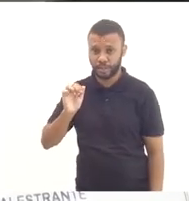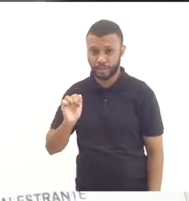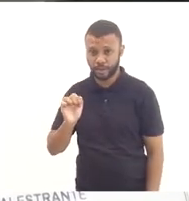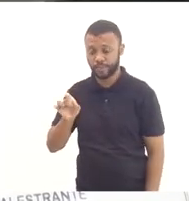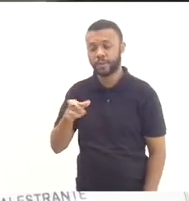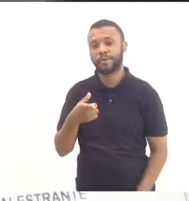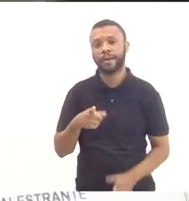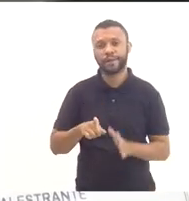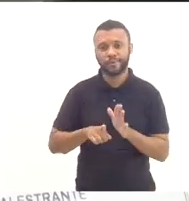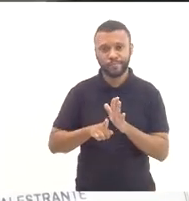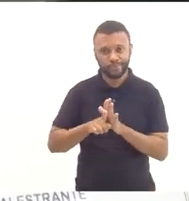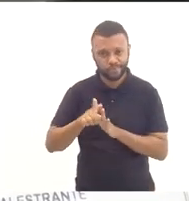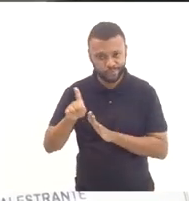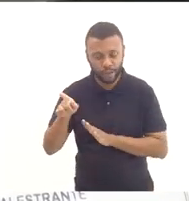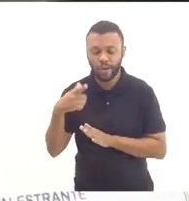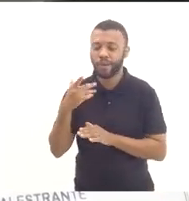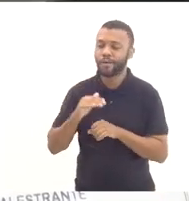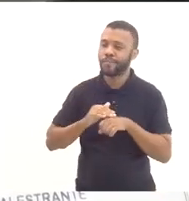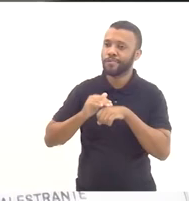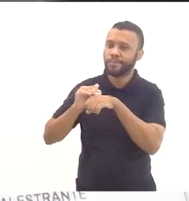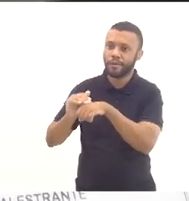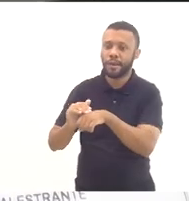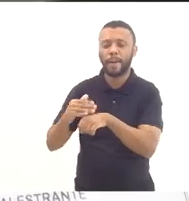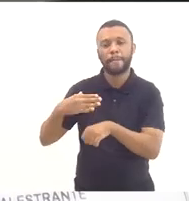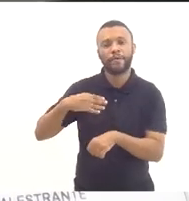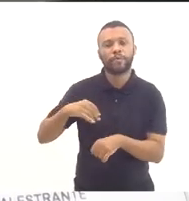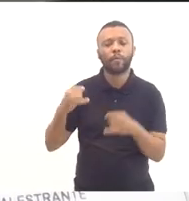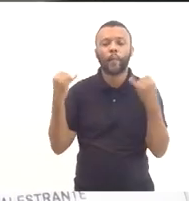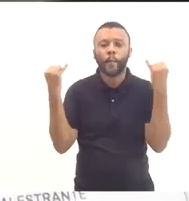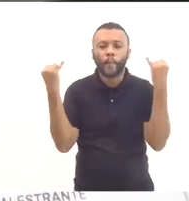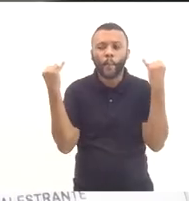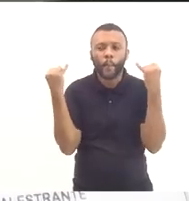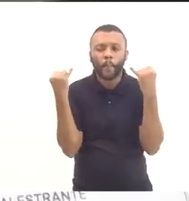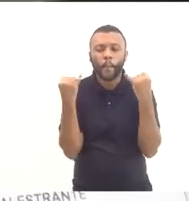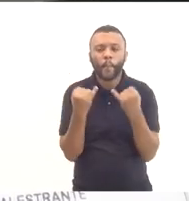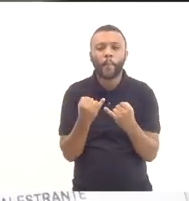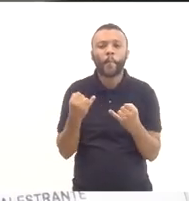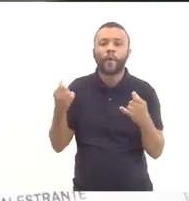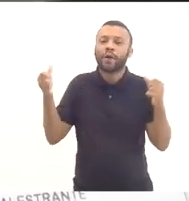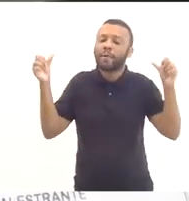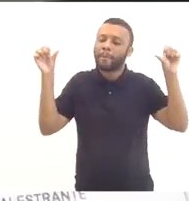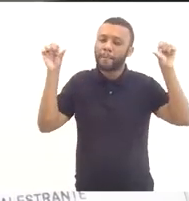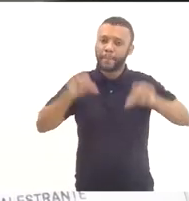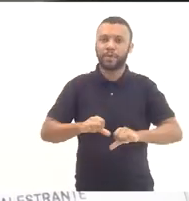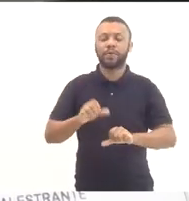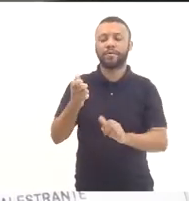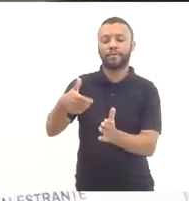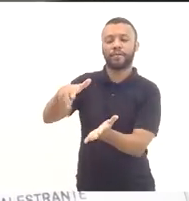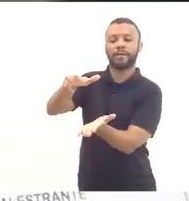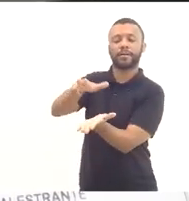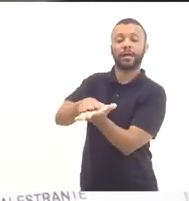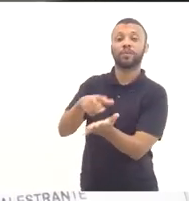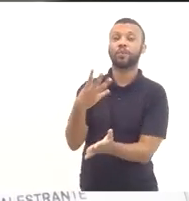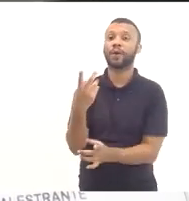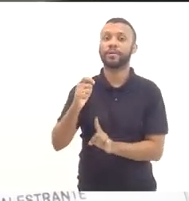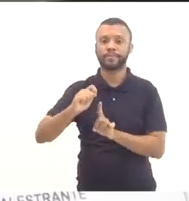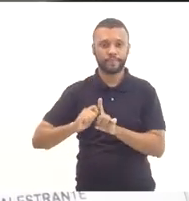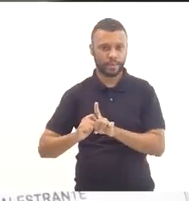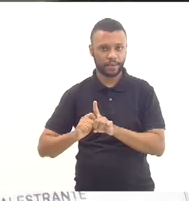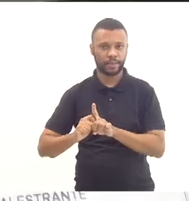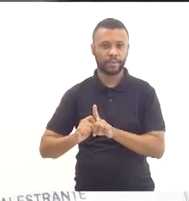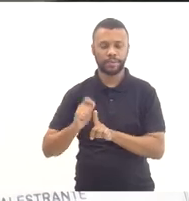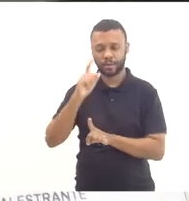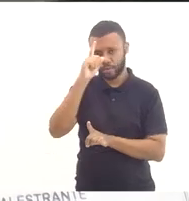contratei nutróloga meu filho só emagreci piorava ficou internado quatro meses meu filho tá